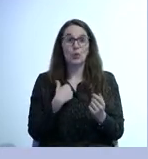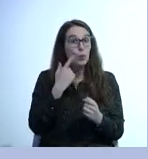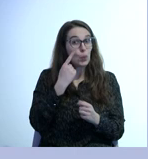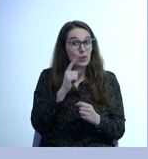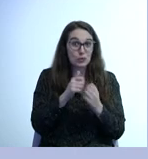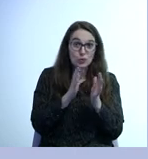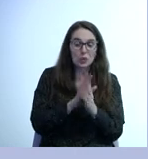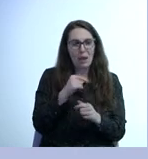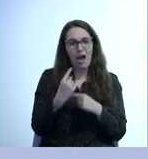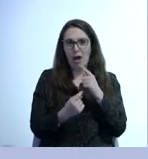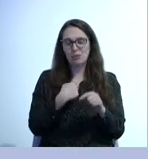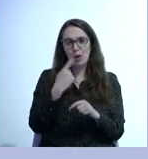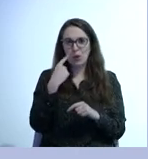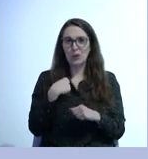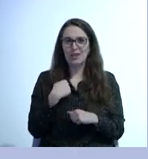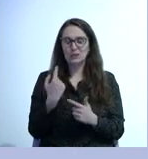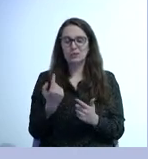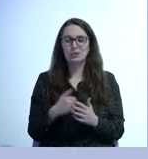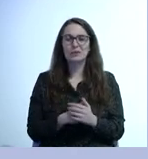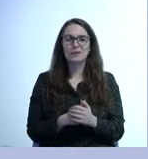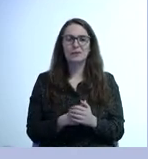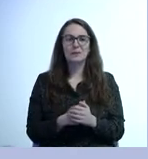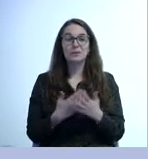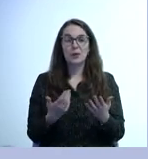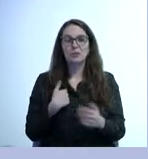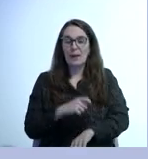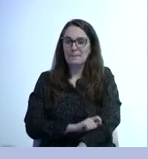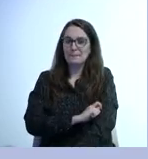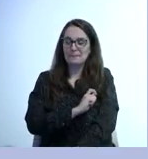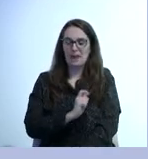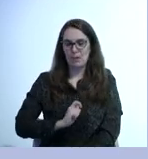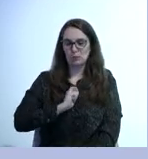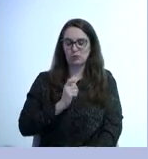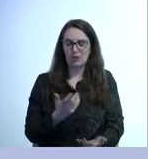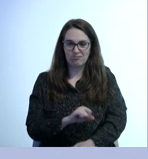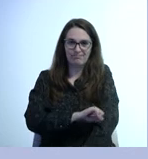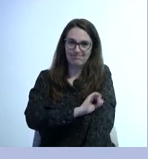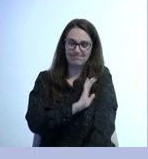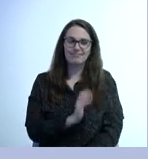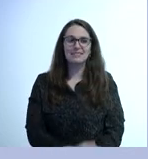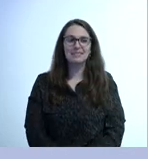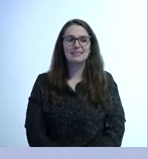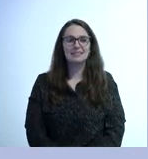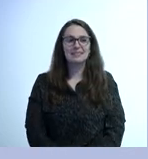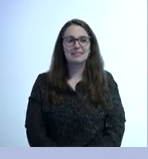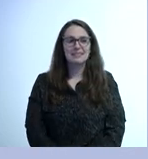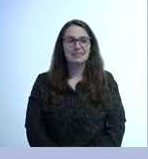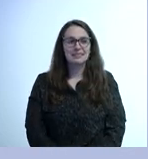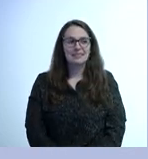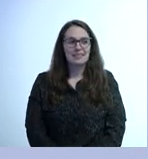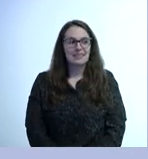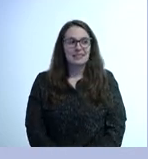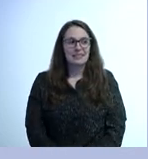mas muitas caras reconheço. E, por outro lado, E a